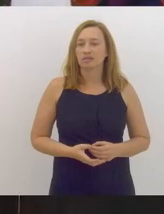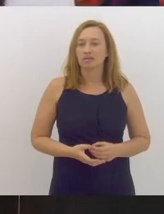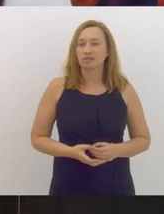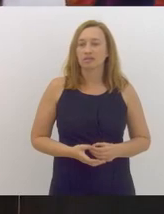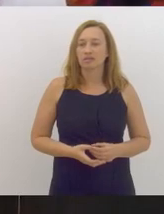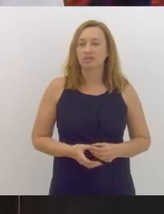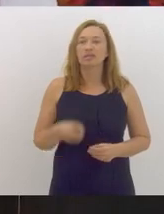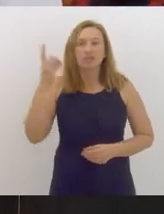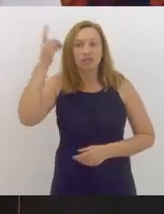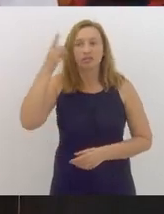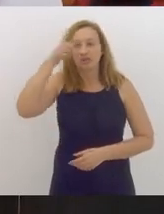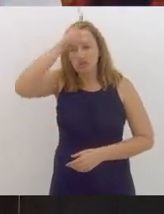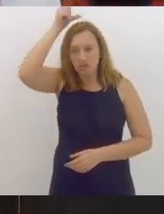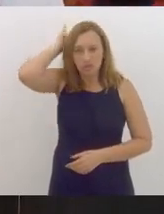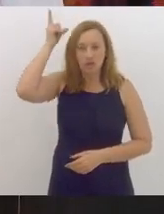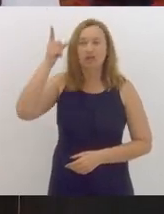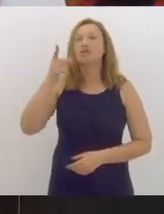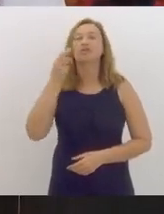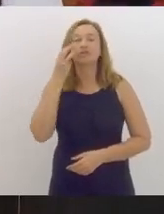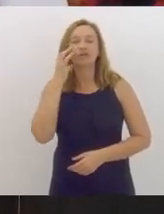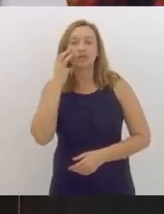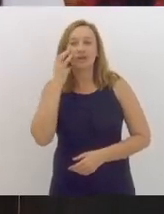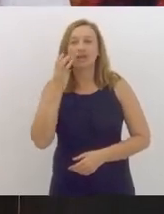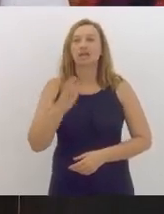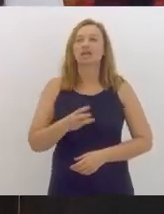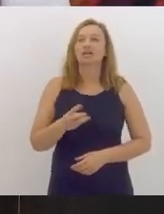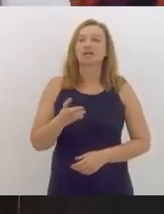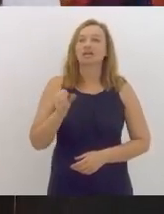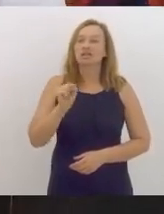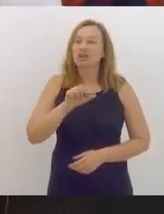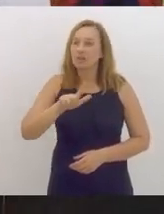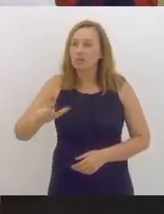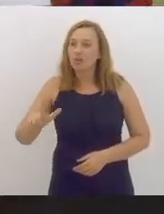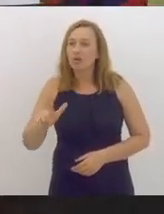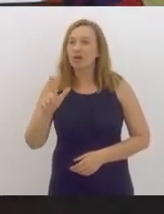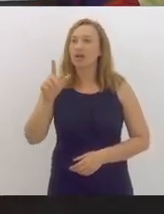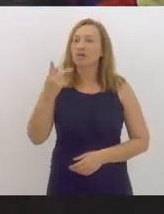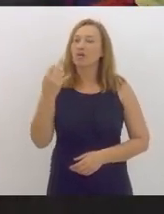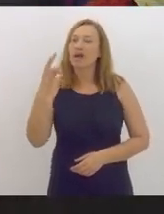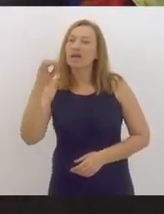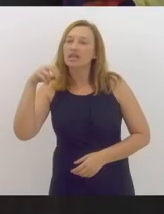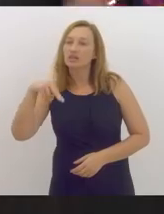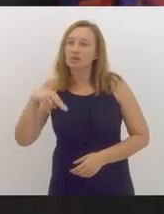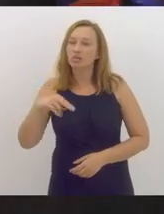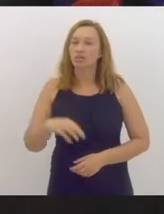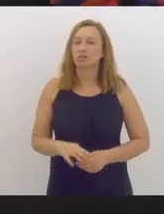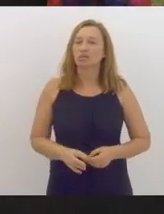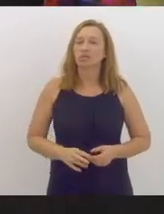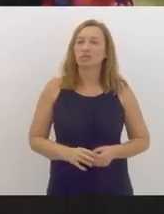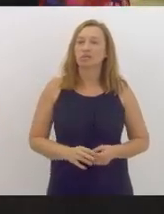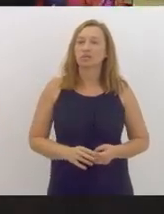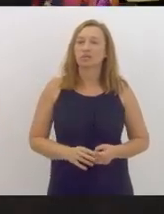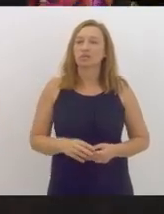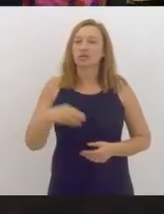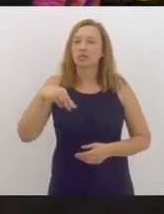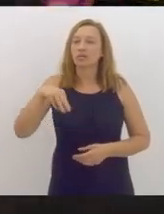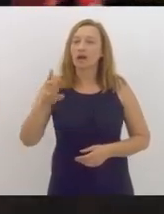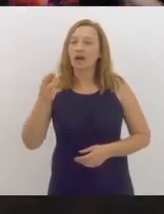Luiz Paulo, Valdec Carneiro, Samuel Wellington, Marcos